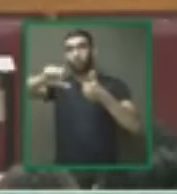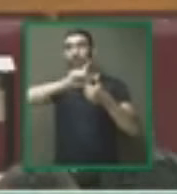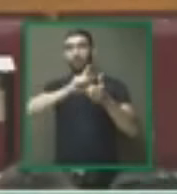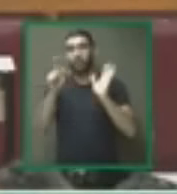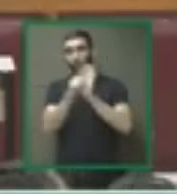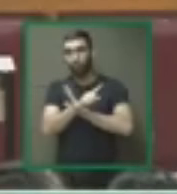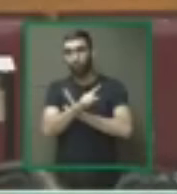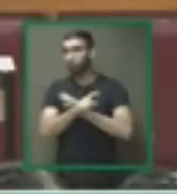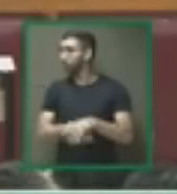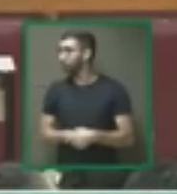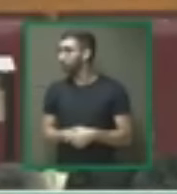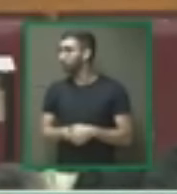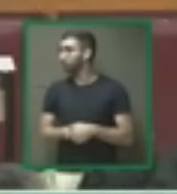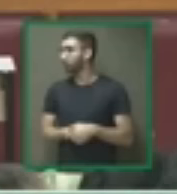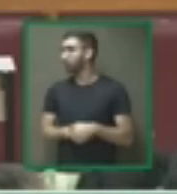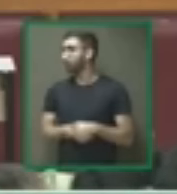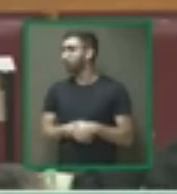réu?